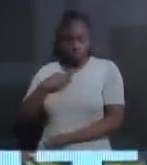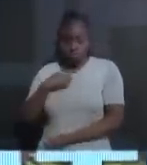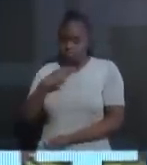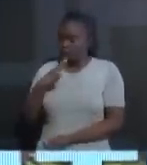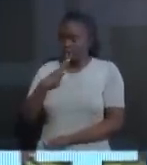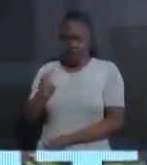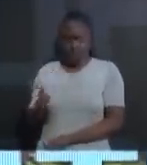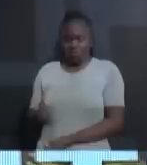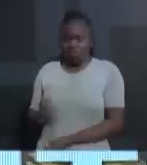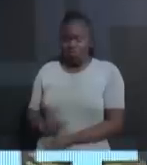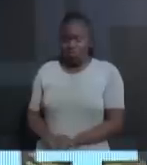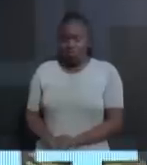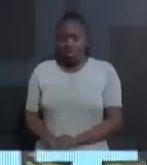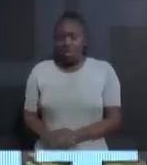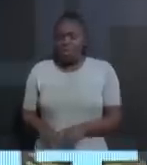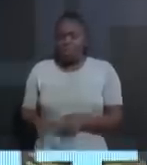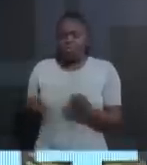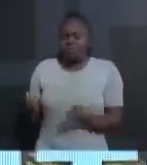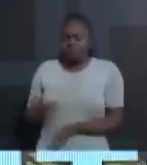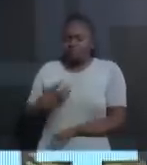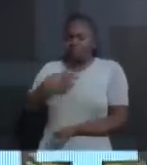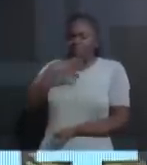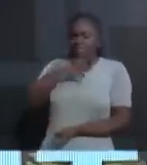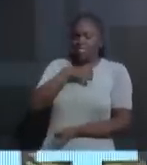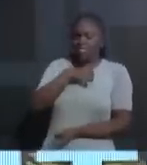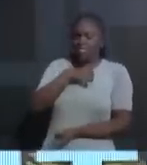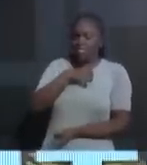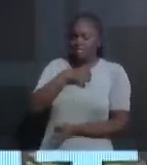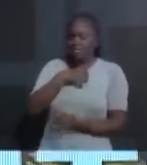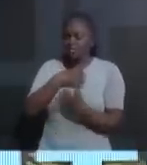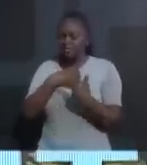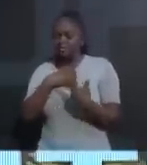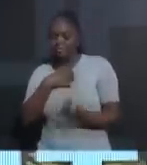conheço. Ai, menino, mas eu estou sentindo um incômodo.